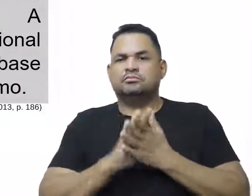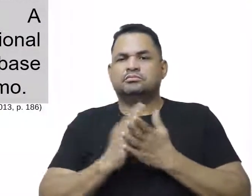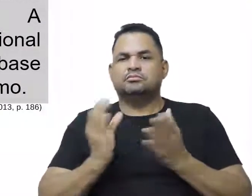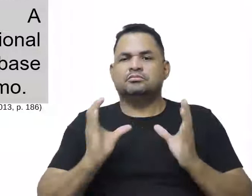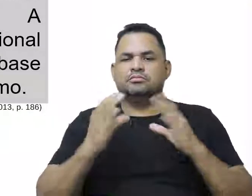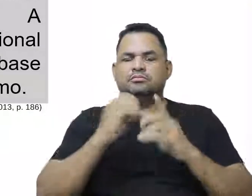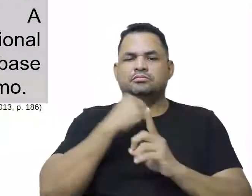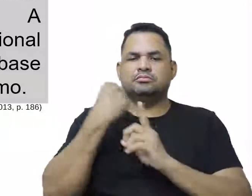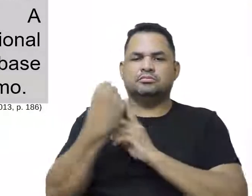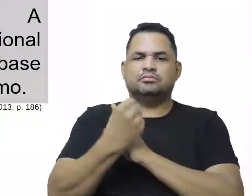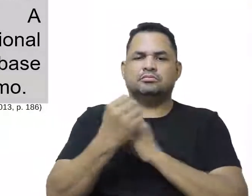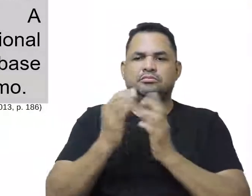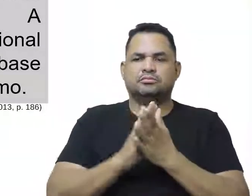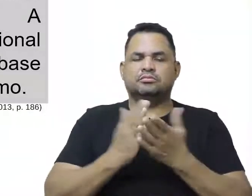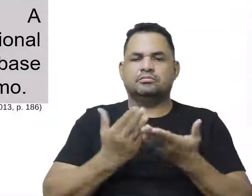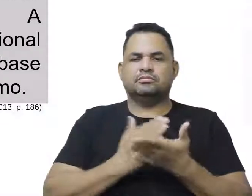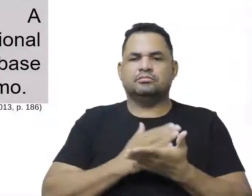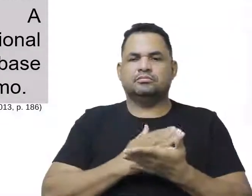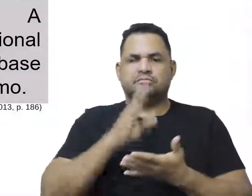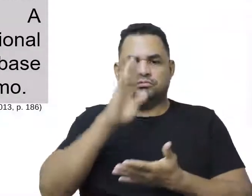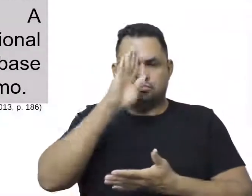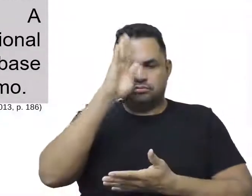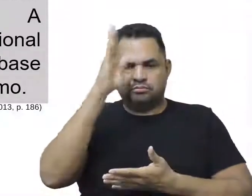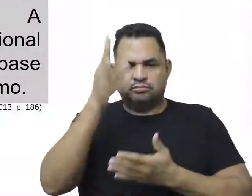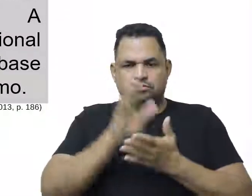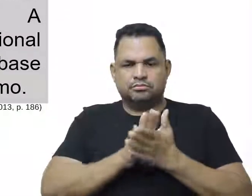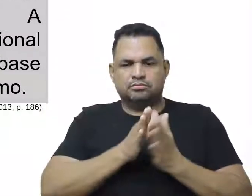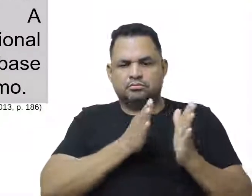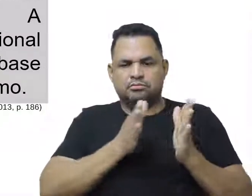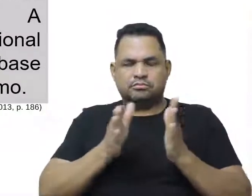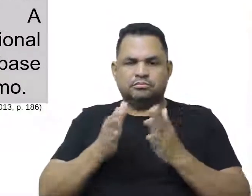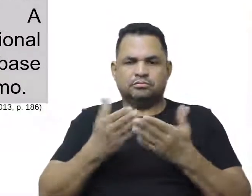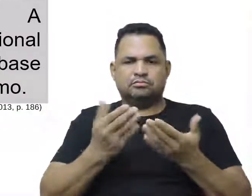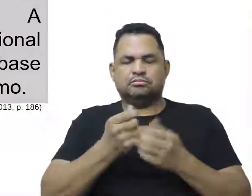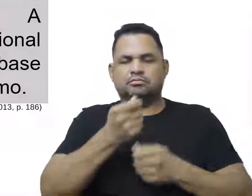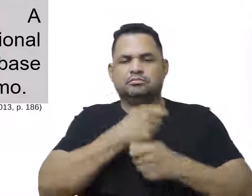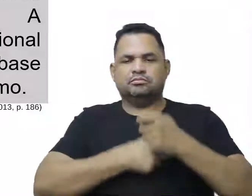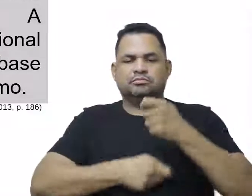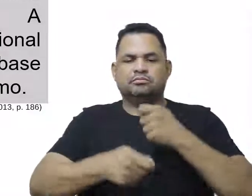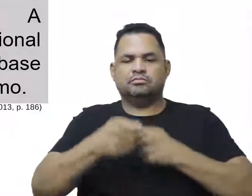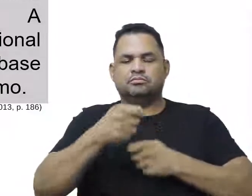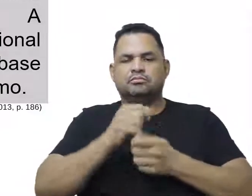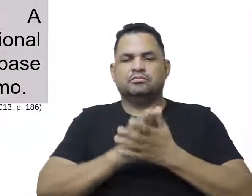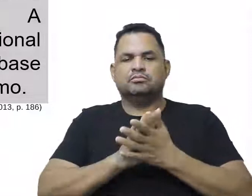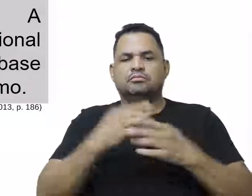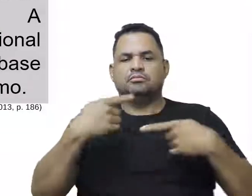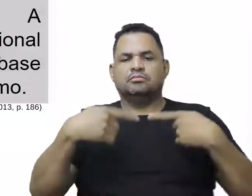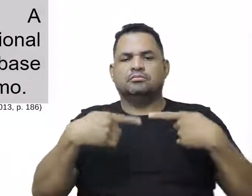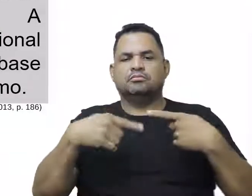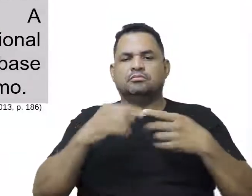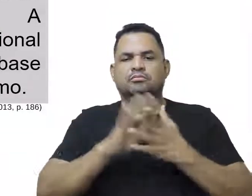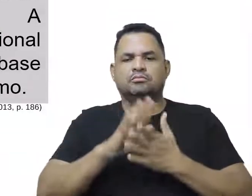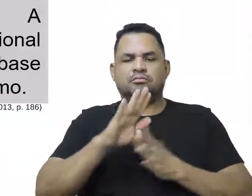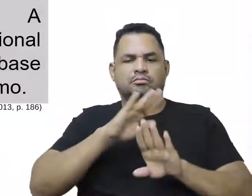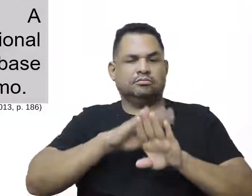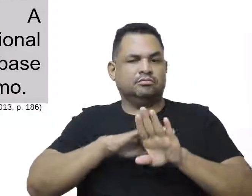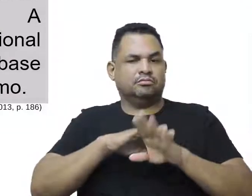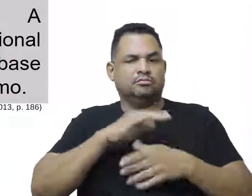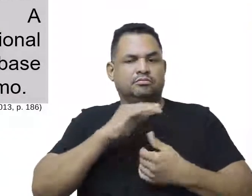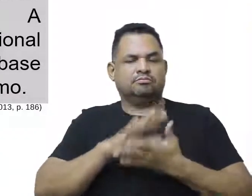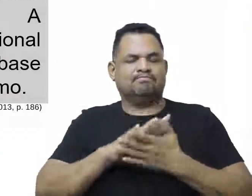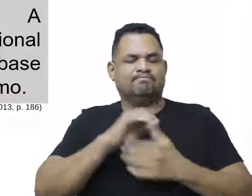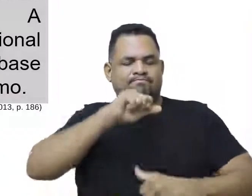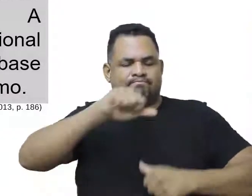dessas transformações nesses principais âmbitos da sociedade não econômico político e ideológico a